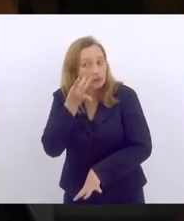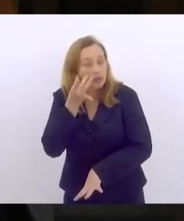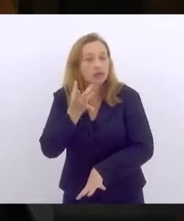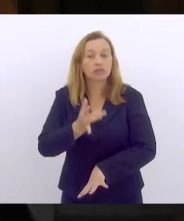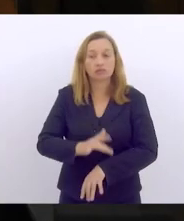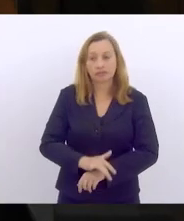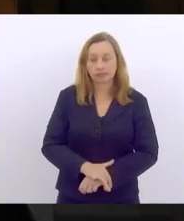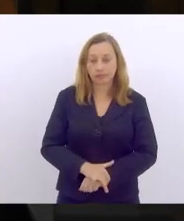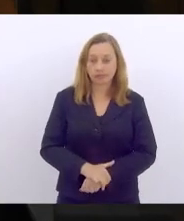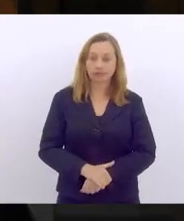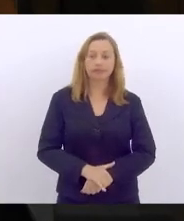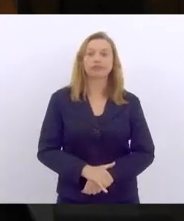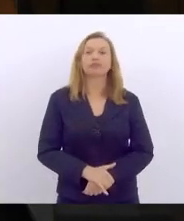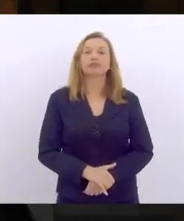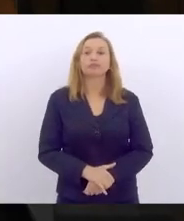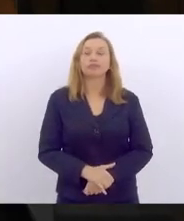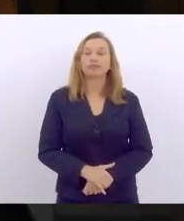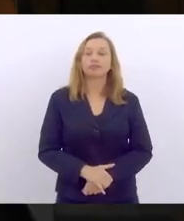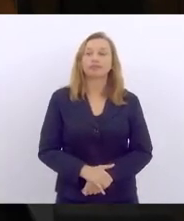forma remota,